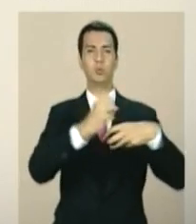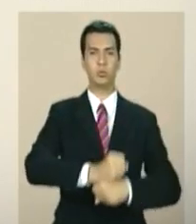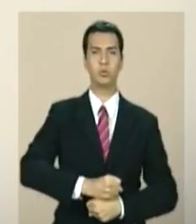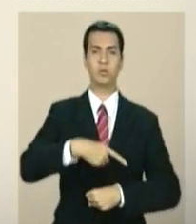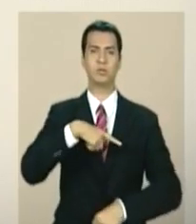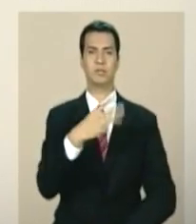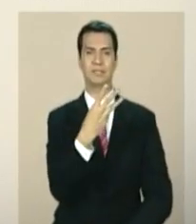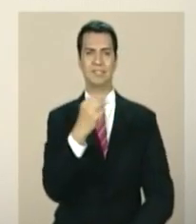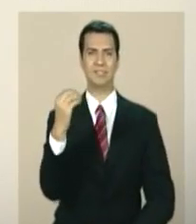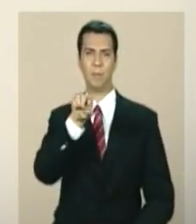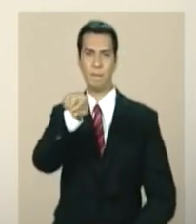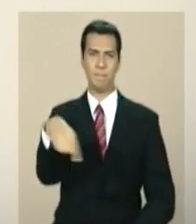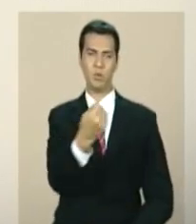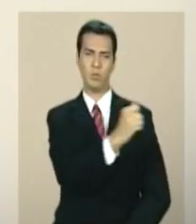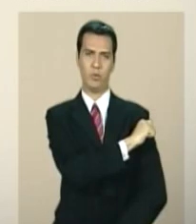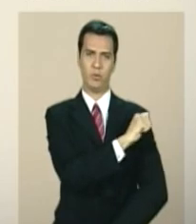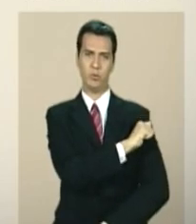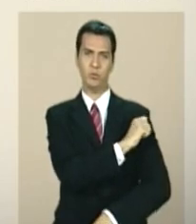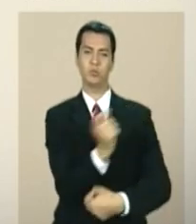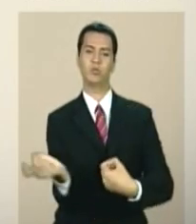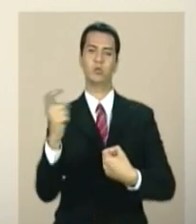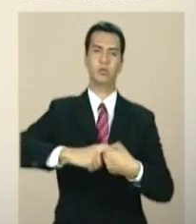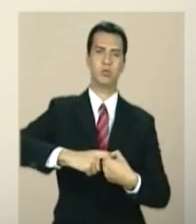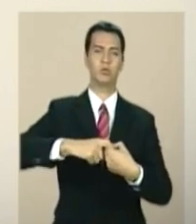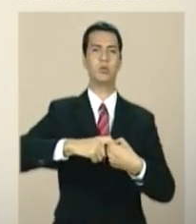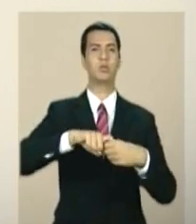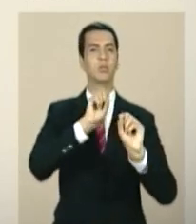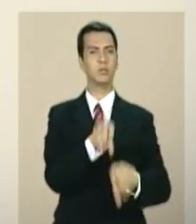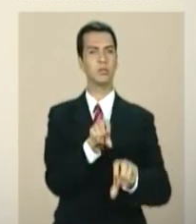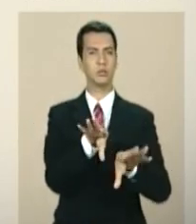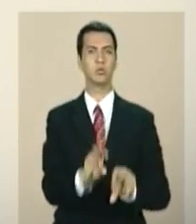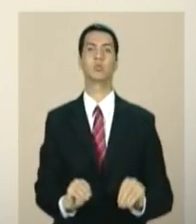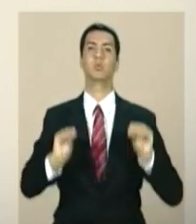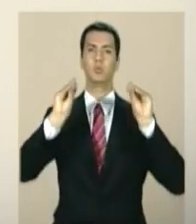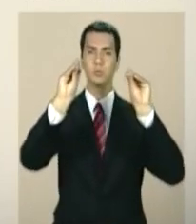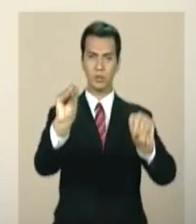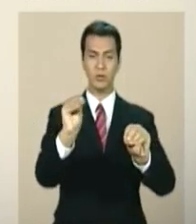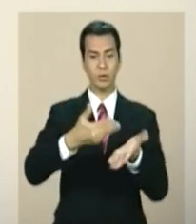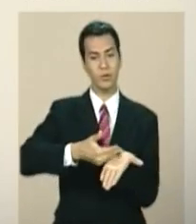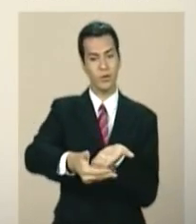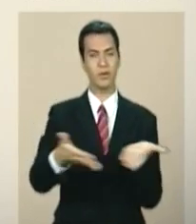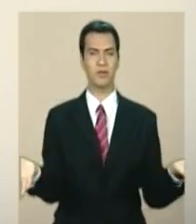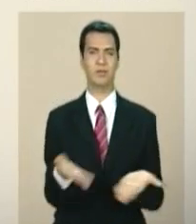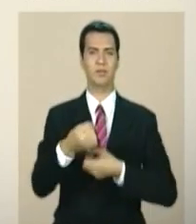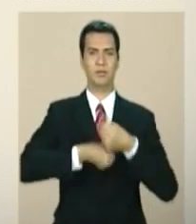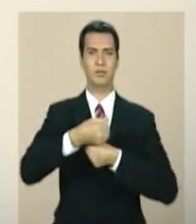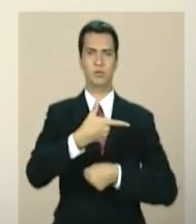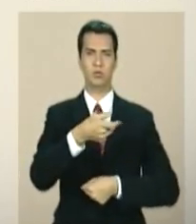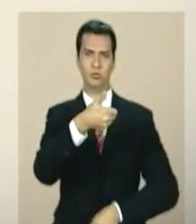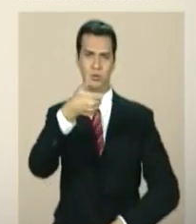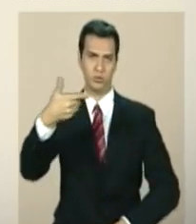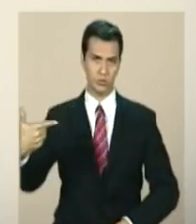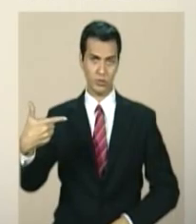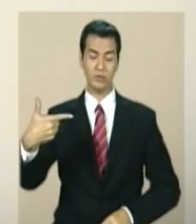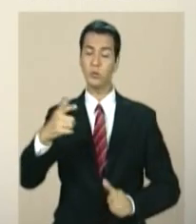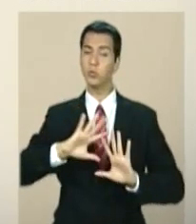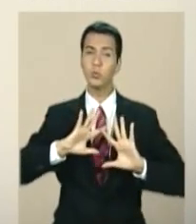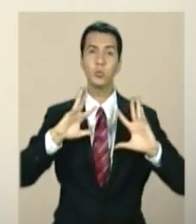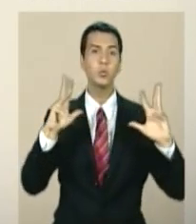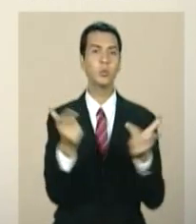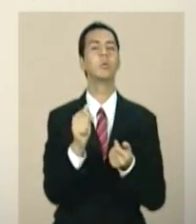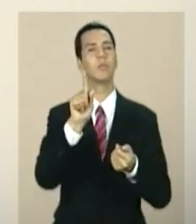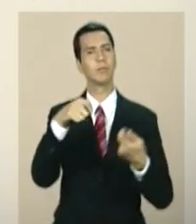ensino superior agora no começo de 2012 selecionados a partir da prova do Enem o